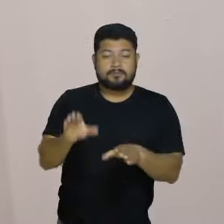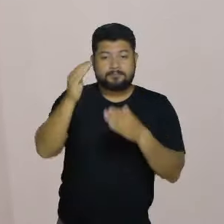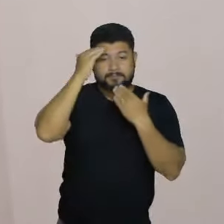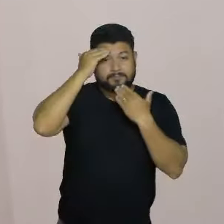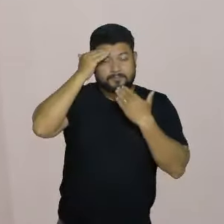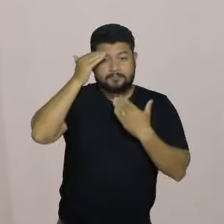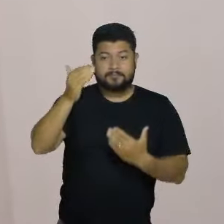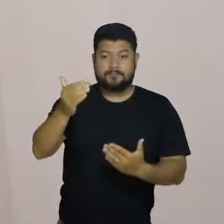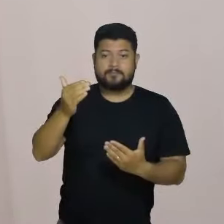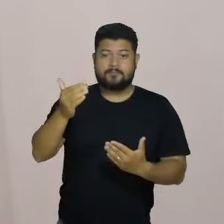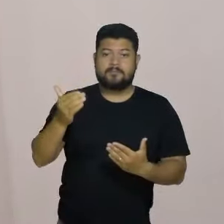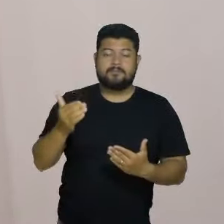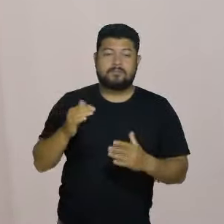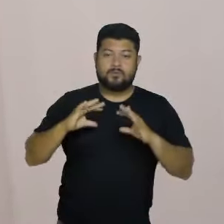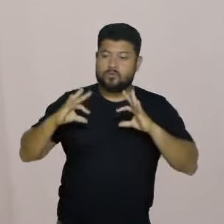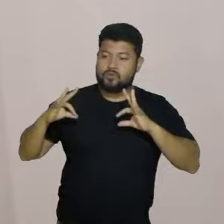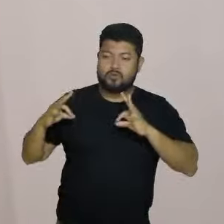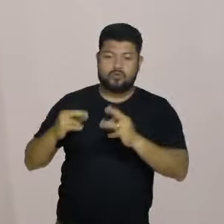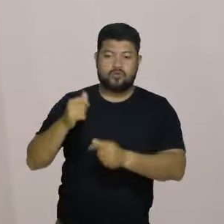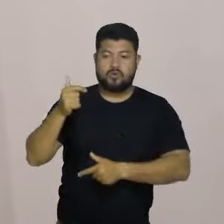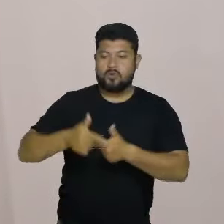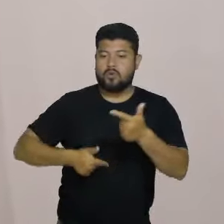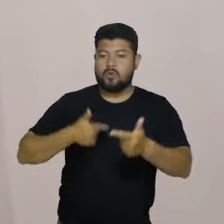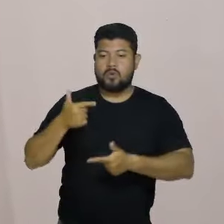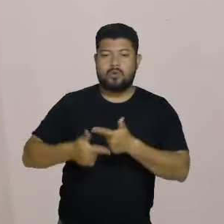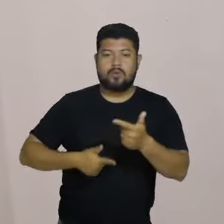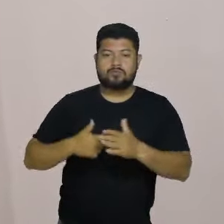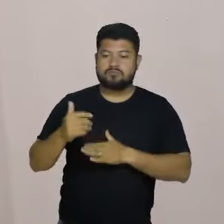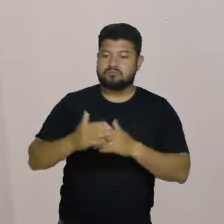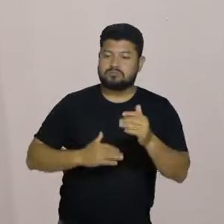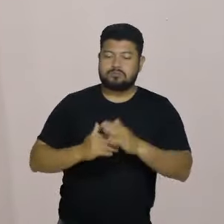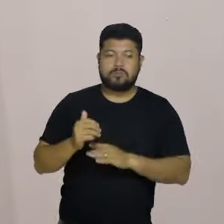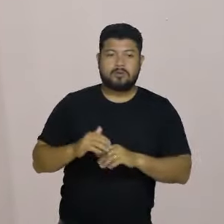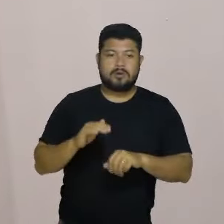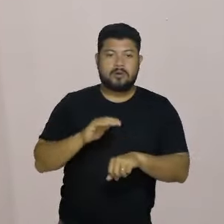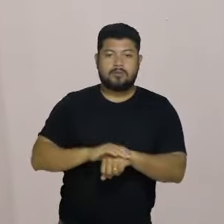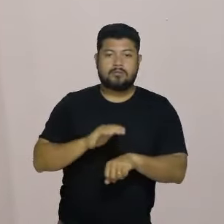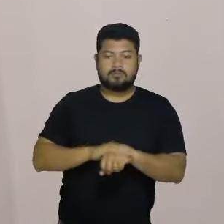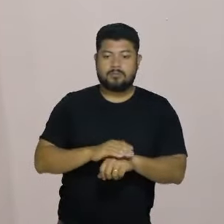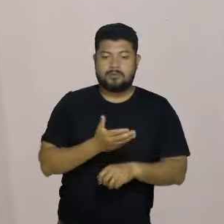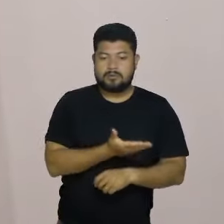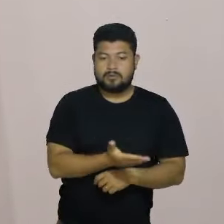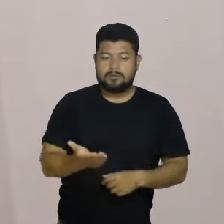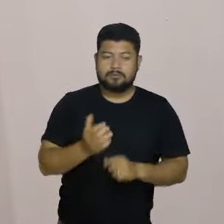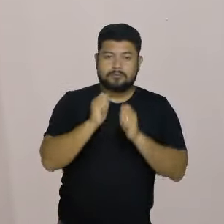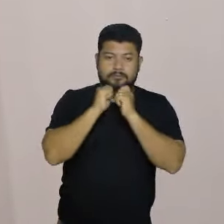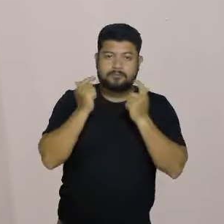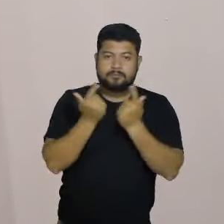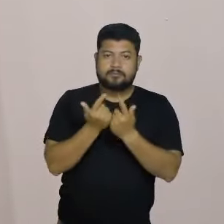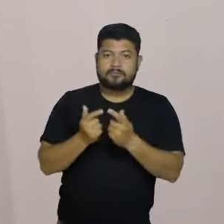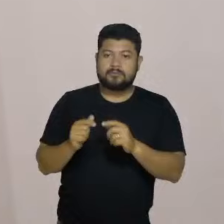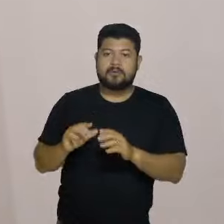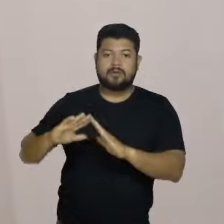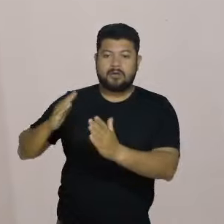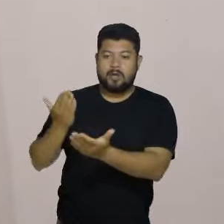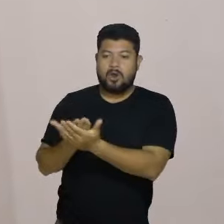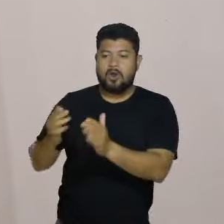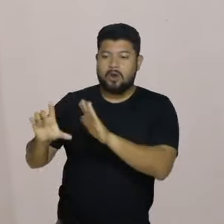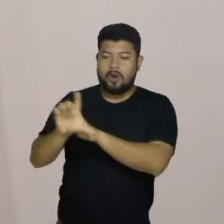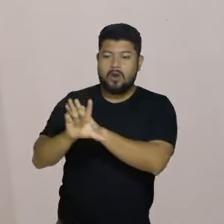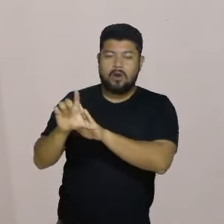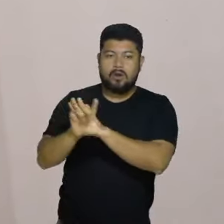todo o trabalho que foi executado via Assembleia Legislativa, através da Escola do Legislativo, através